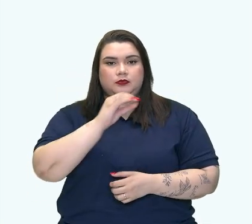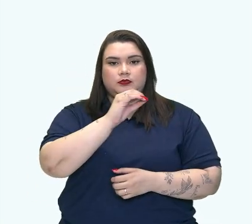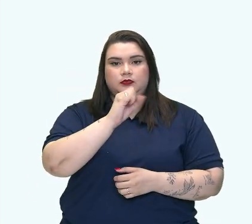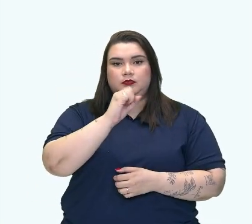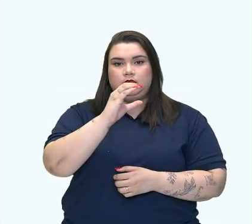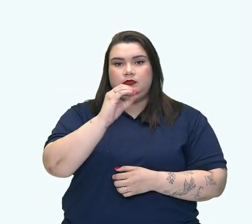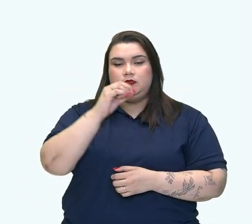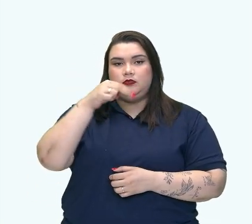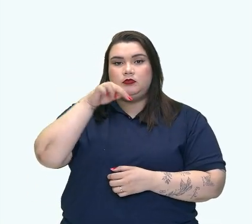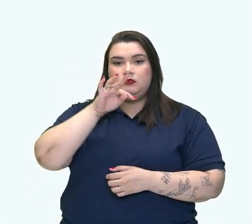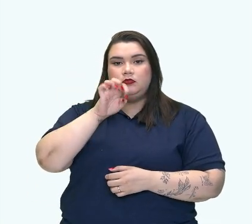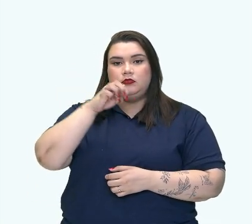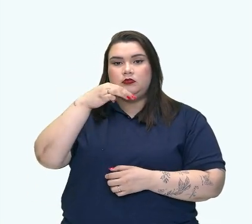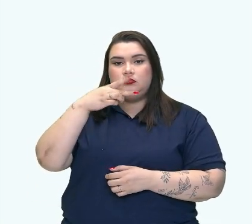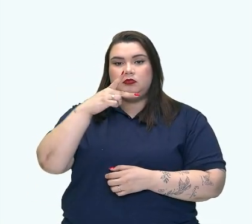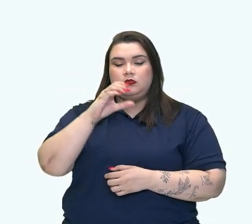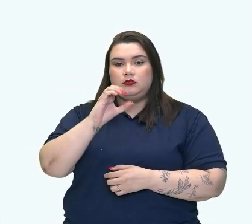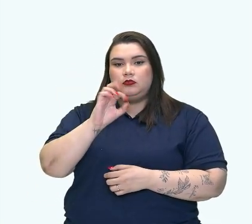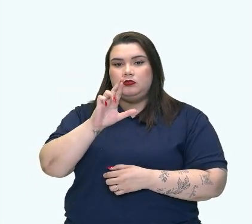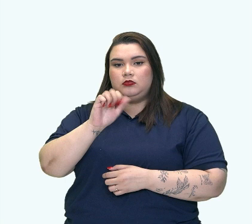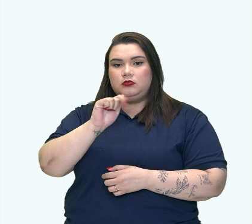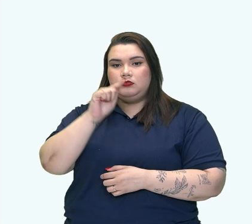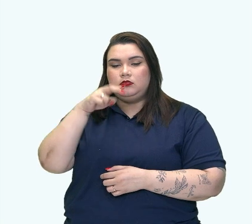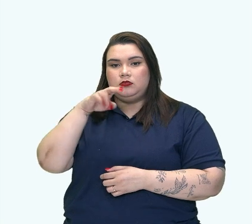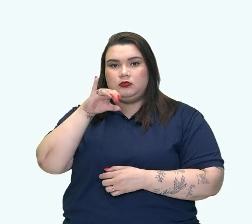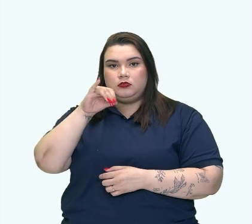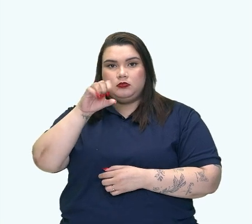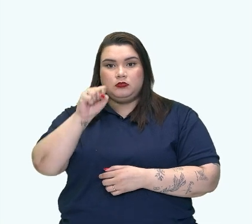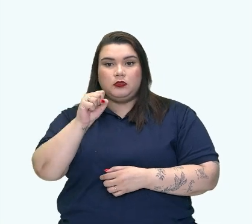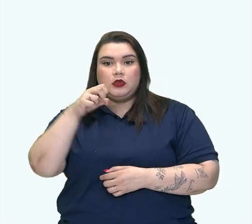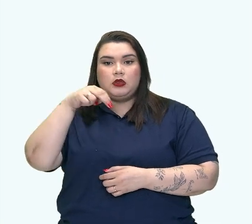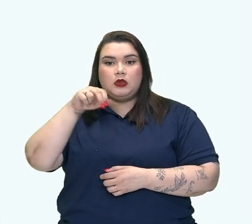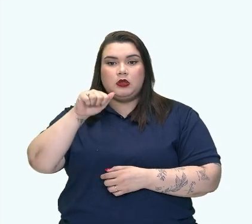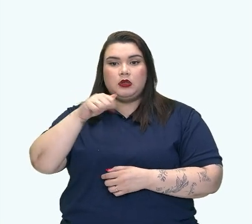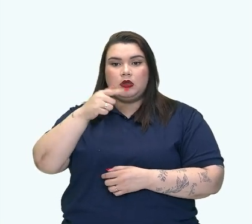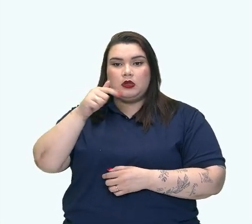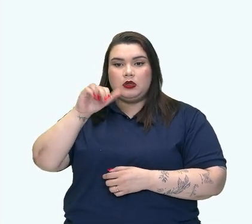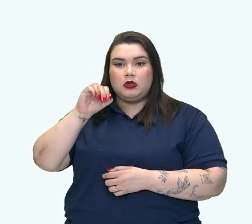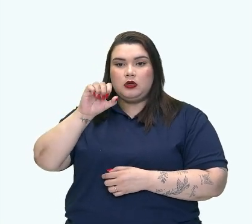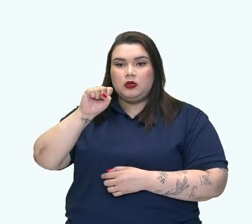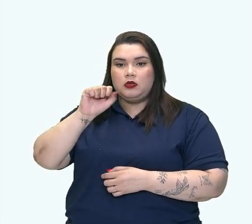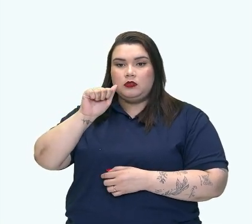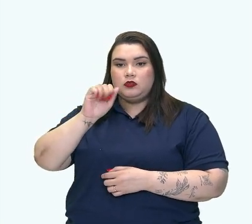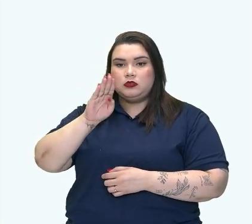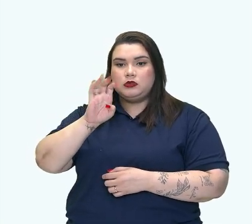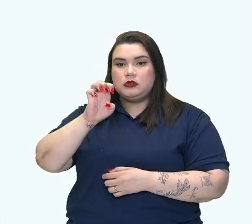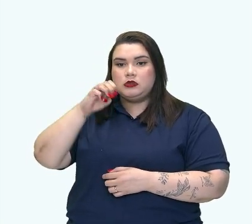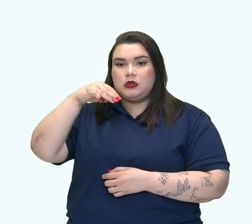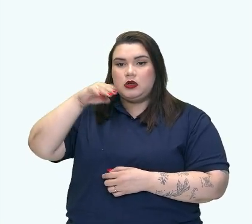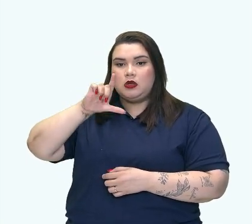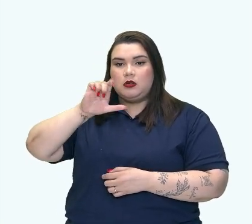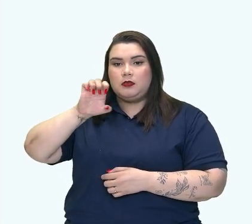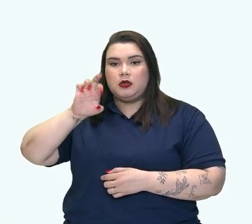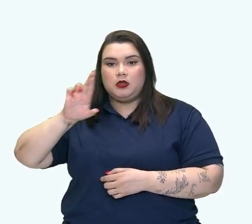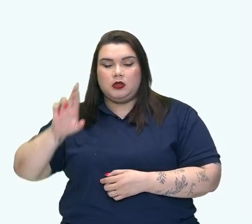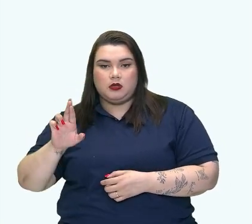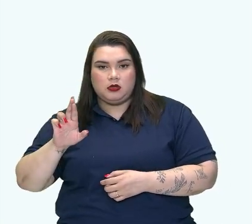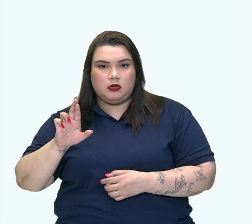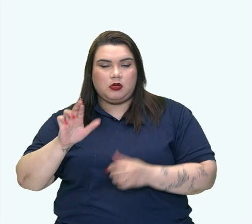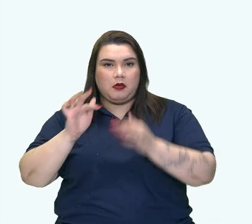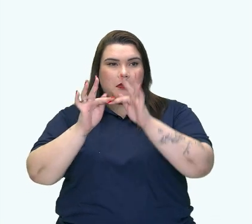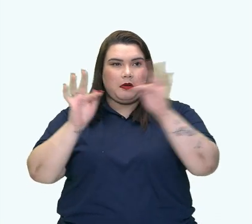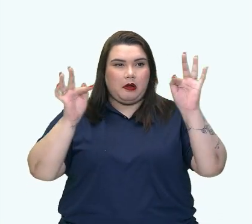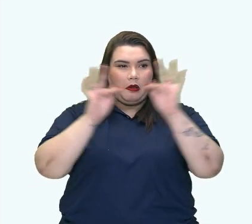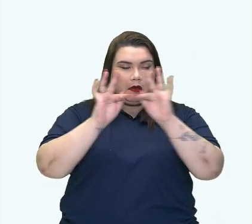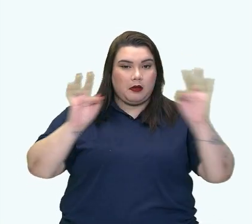os contemporâneos não sabem ler. Ah, que interessante, né? E ele faz isso com uma divisão das